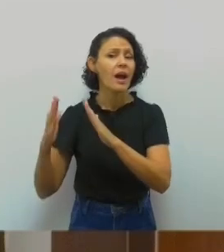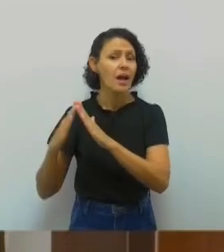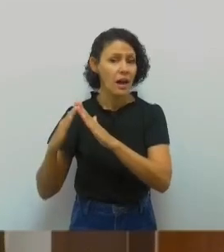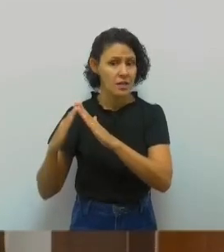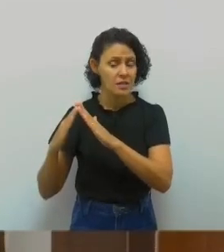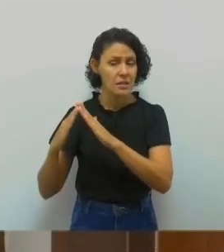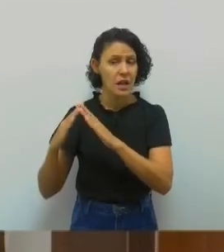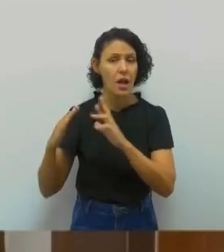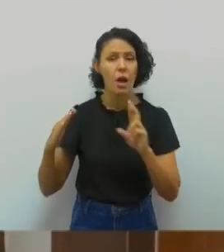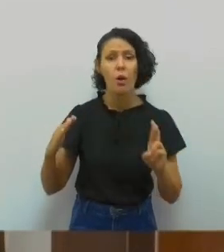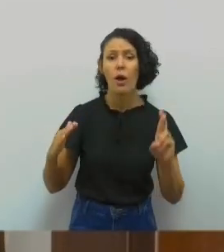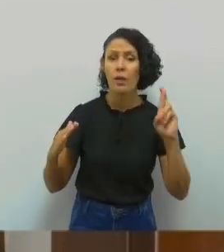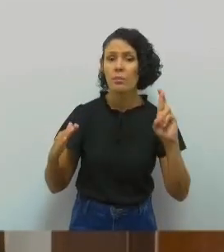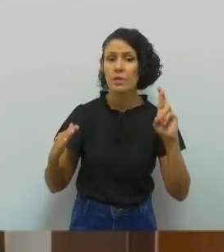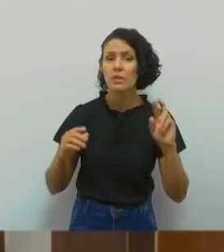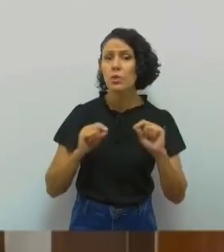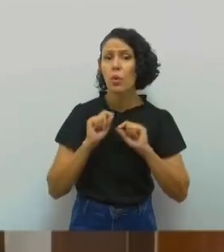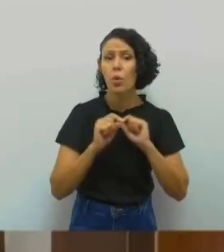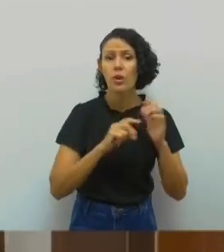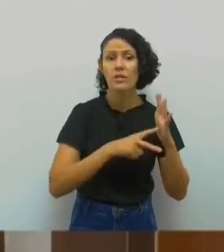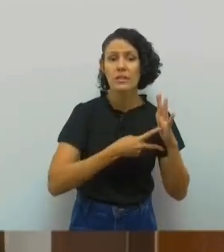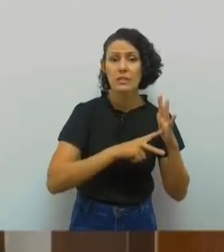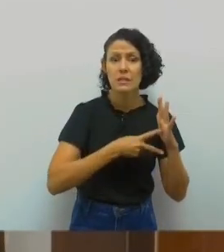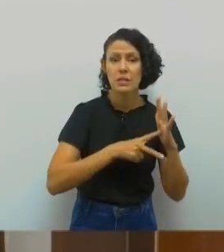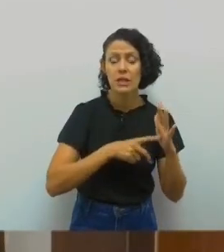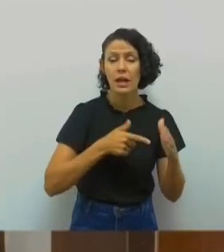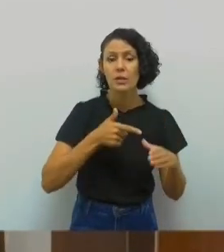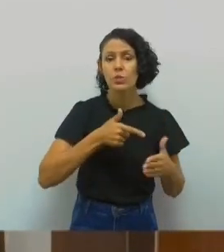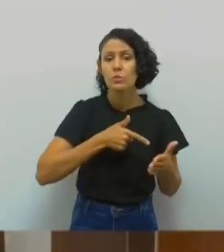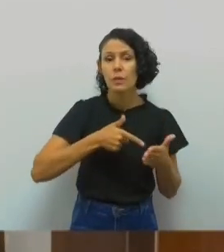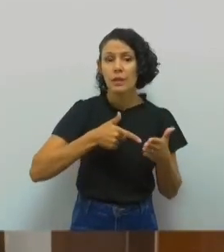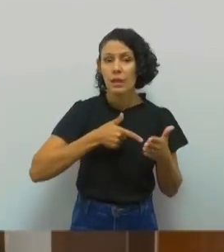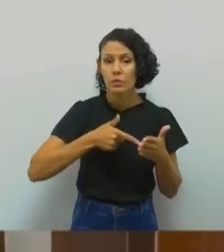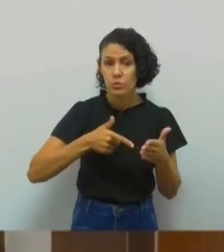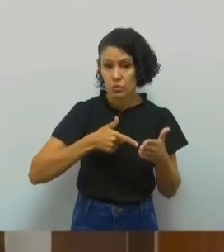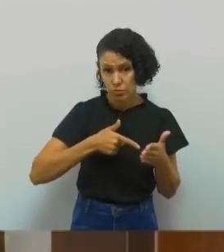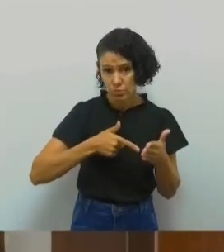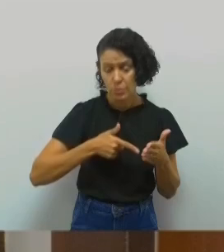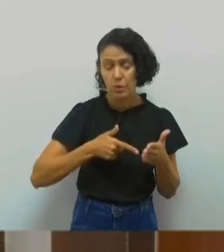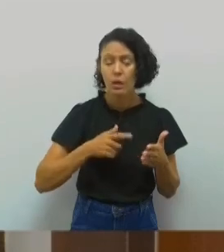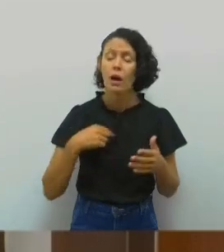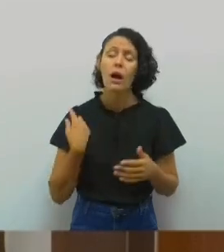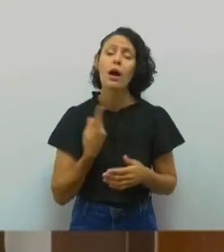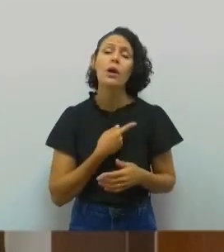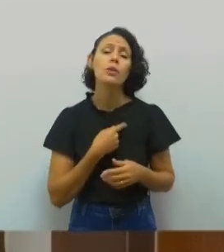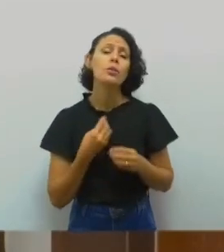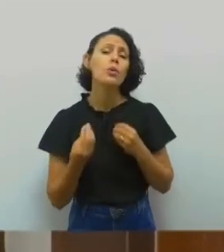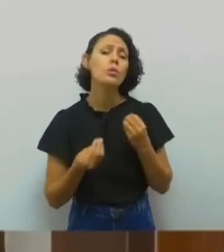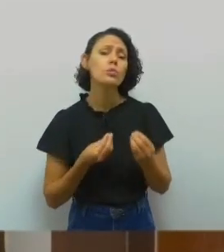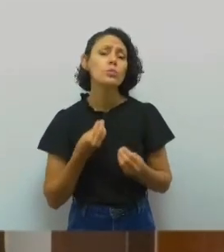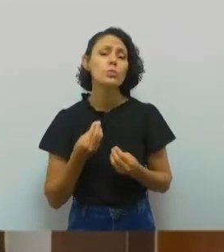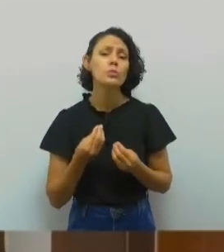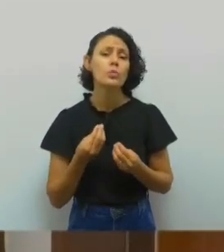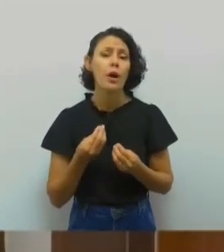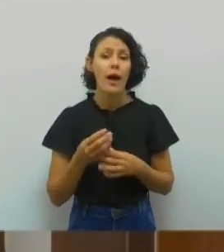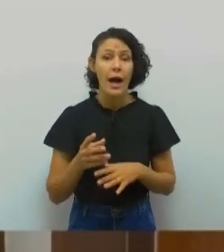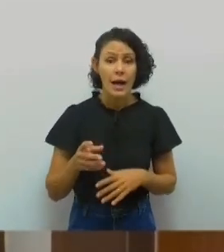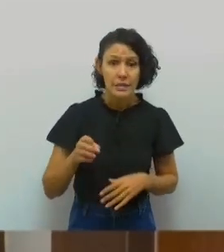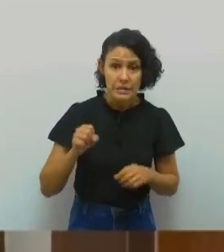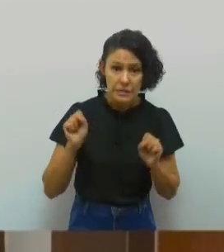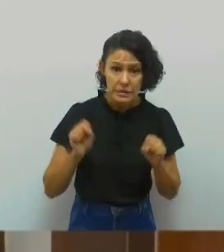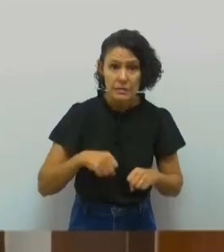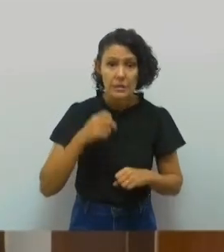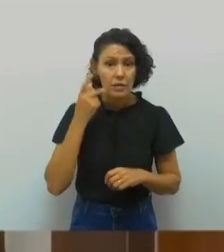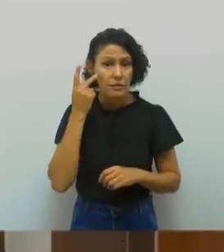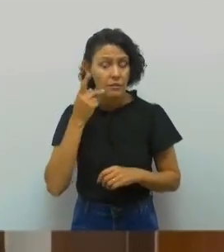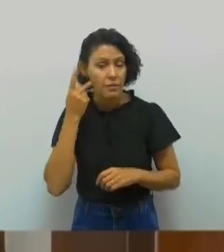representante legal que é o sindicato dos metalúrgicos né E nós como vereadores e fazendo parte dessa